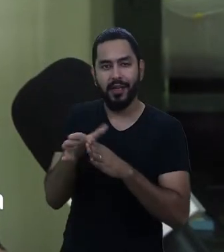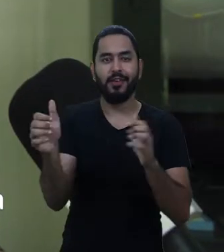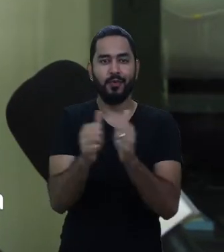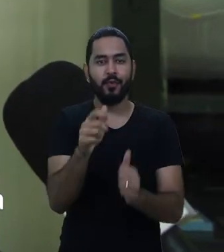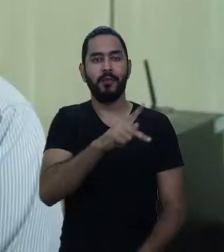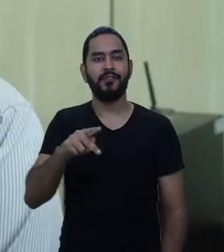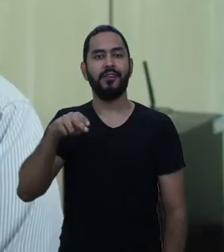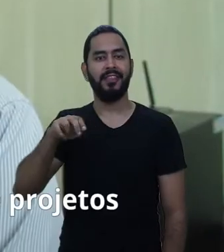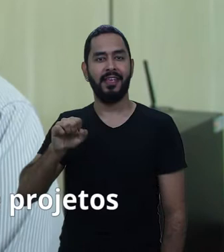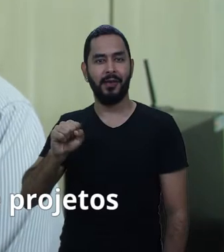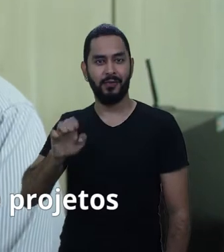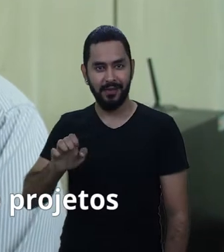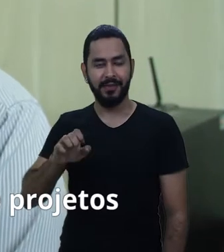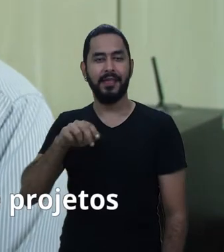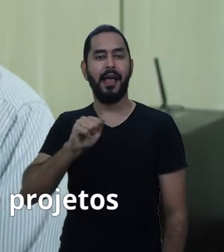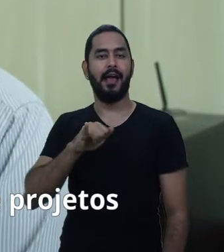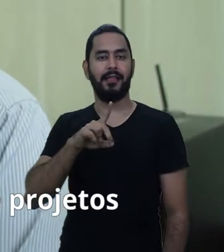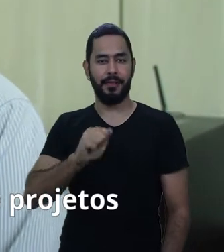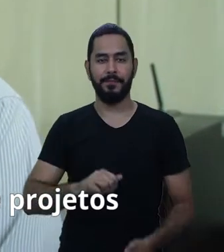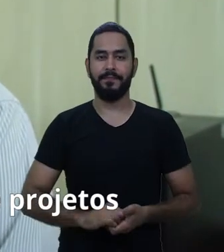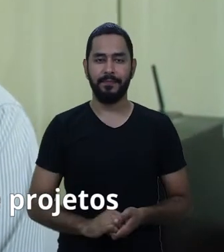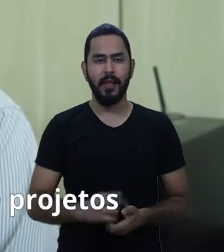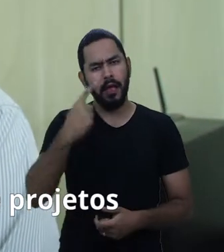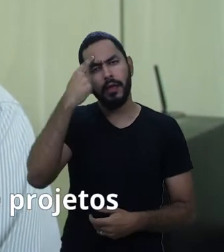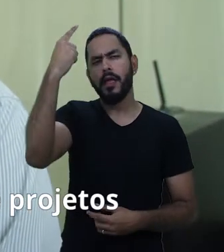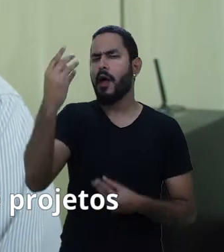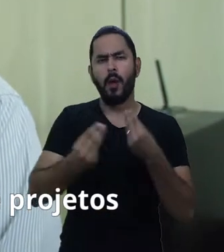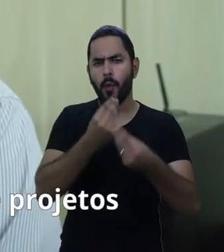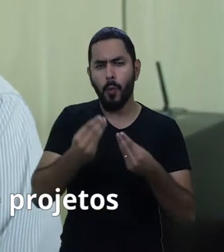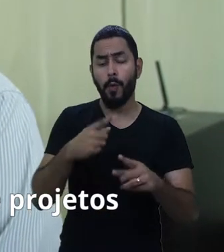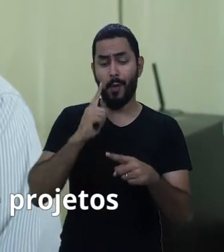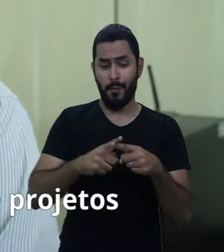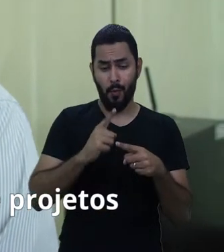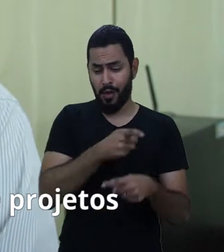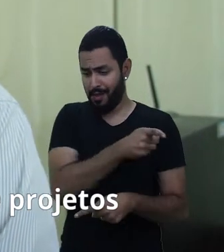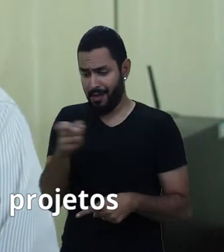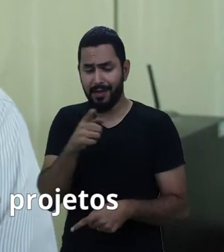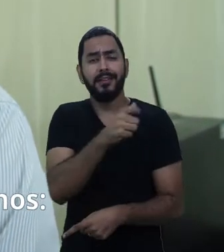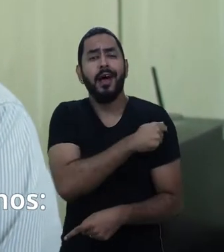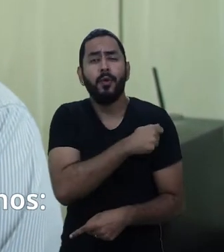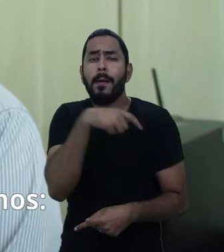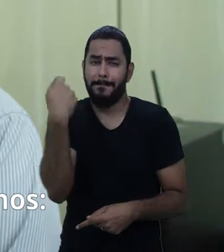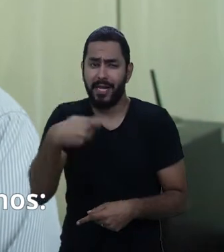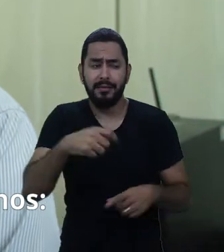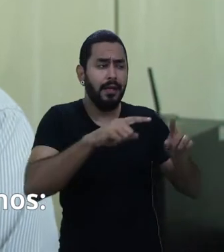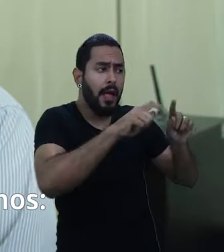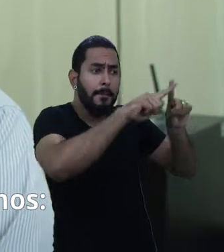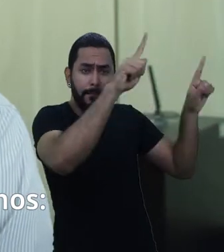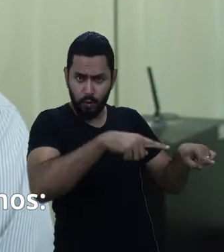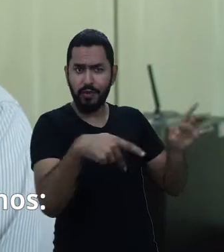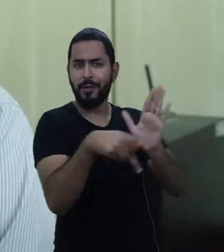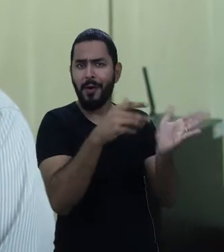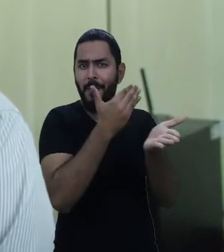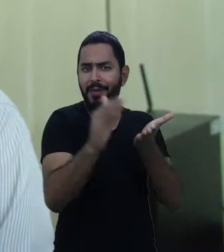Ferreira. A ideia surgiu a partir da necessidade de projetos da iniciativa científica